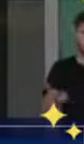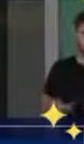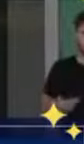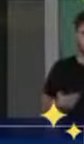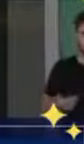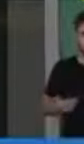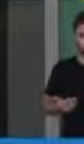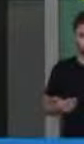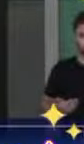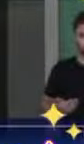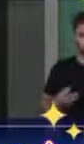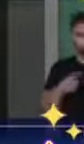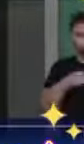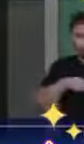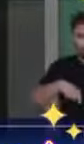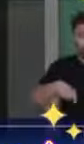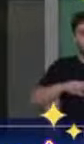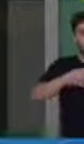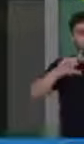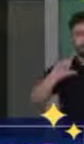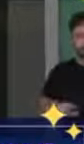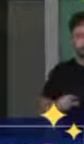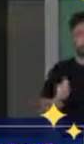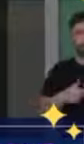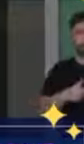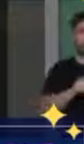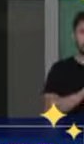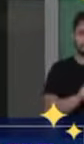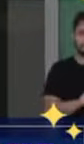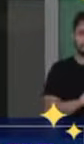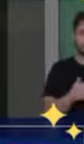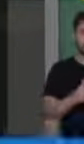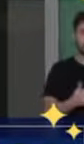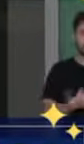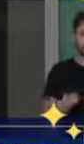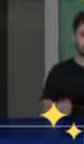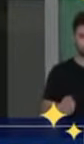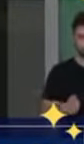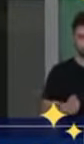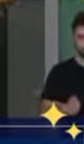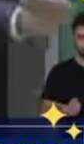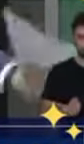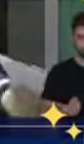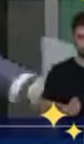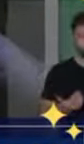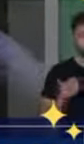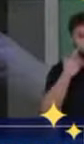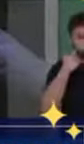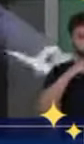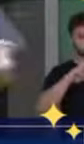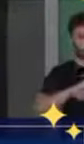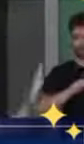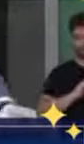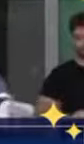é exatamente menos do que um micro-ônibus. A gente sabia que a diferença era tanta, né? Mas não gigantesca dessa